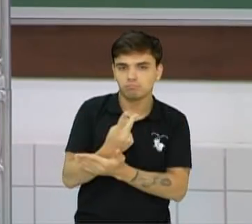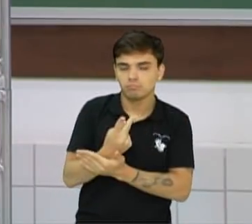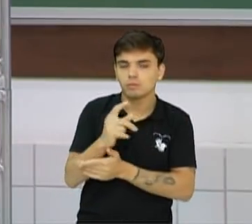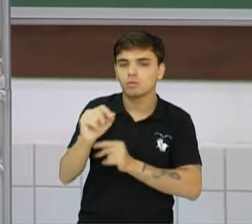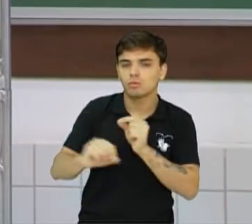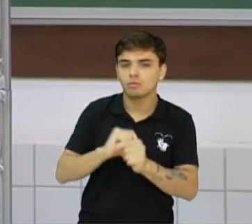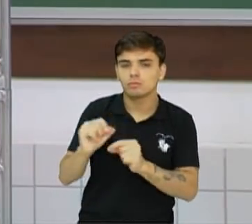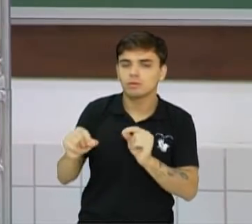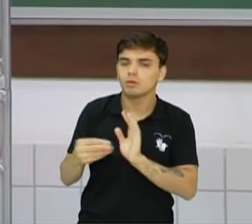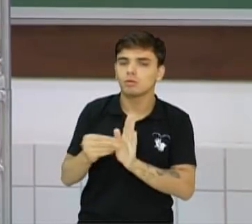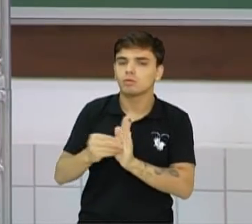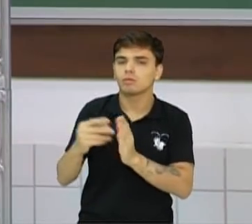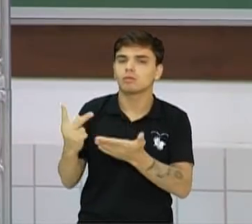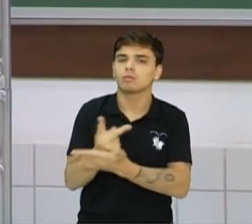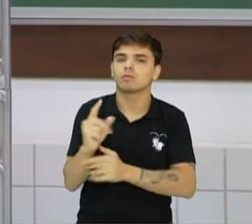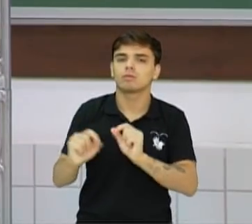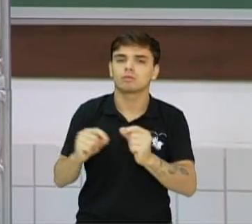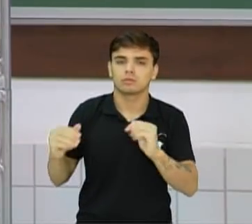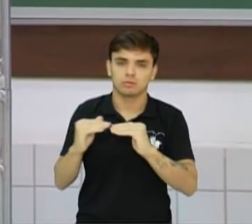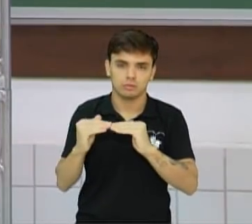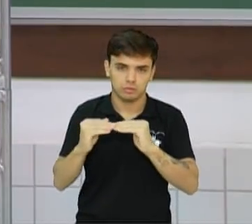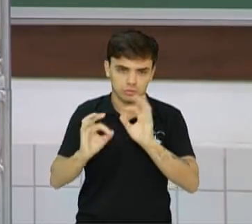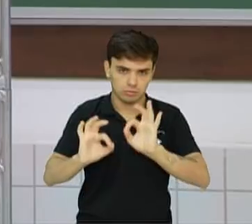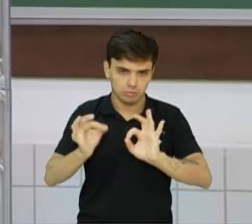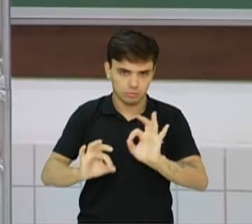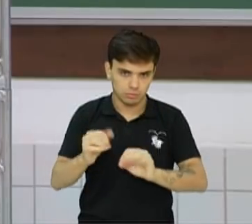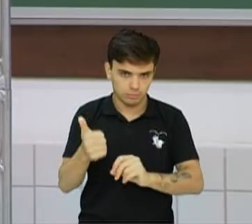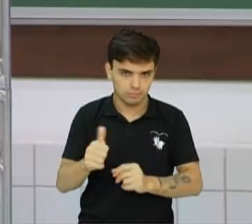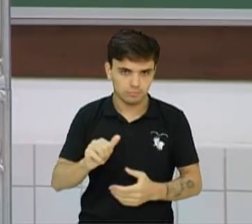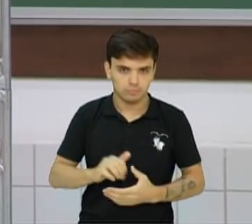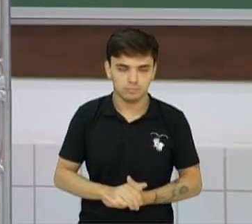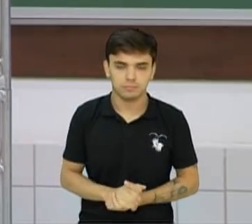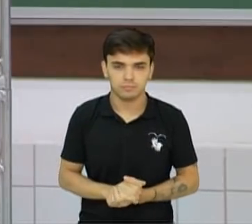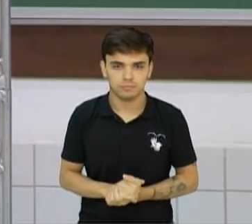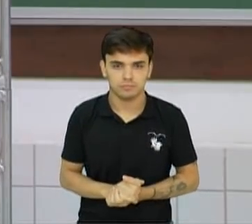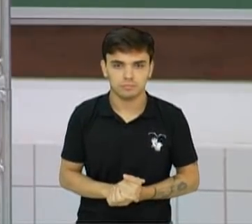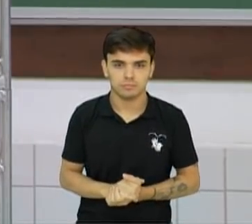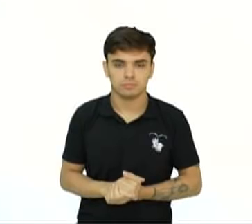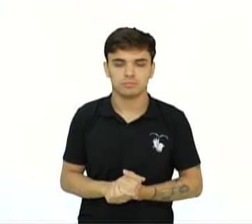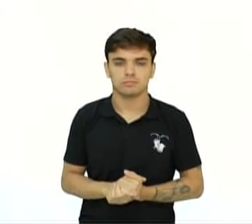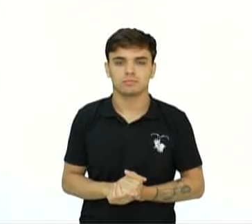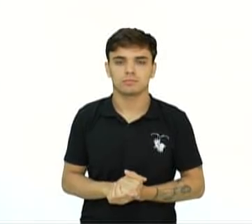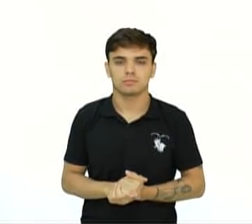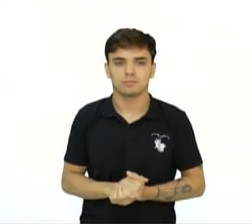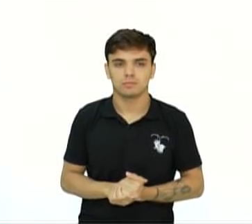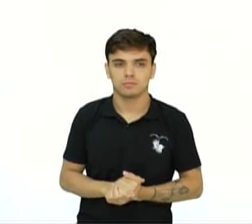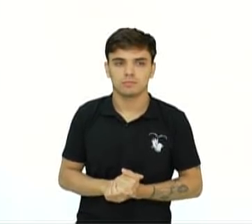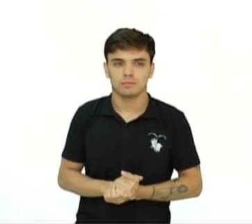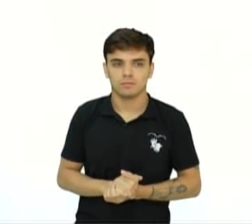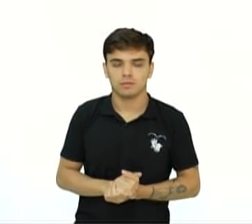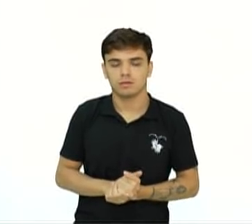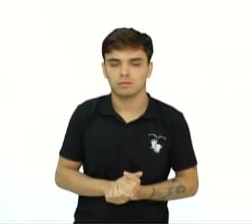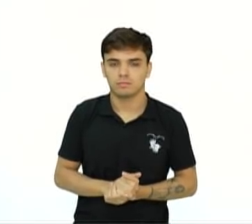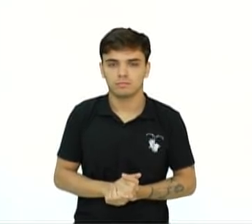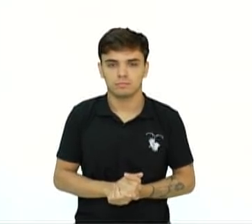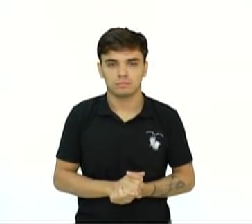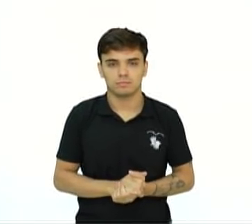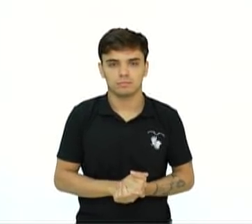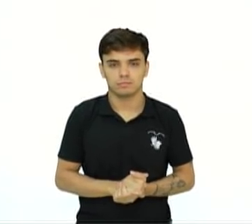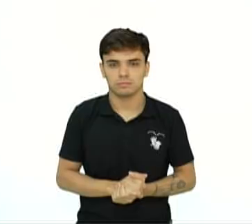é que você marcou errado? O que é que você confundiu? Corrija aí bem certinho, tá bom? Então, vamos lá. Take a look at the pictures